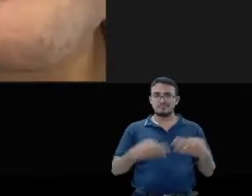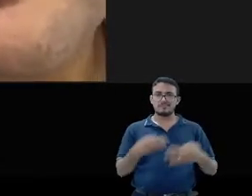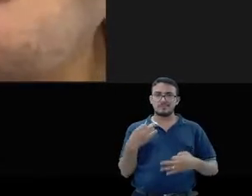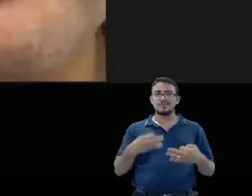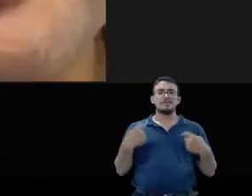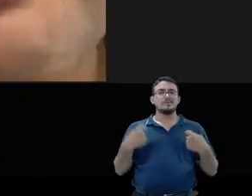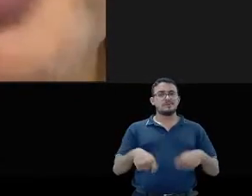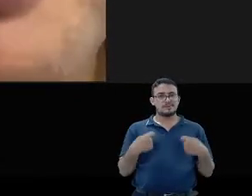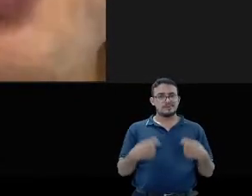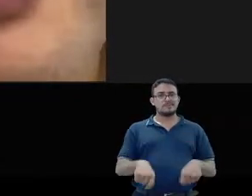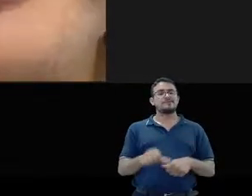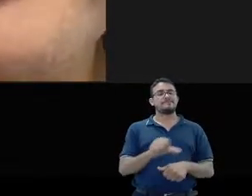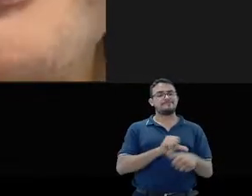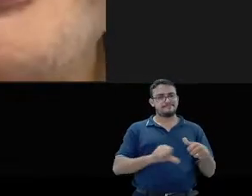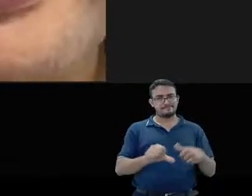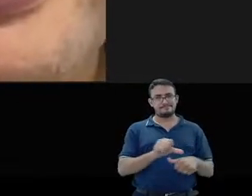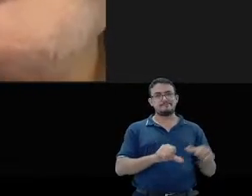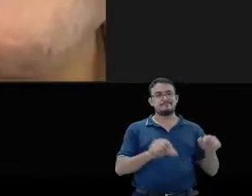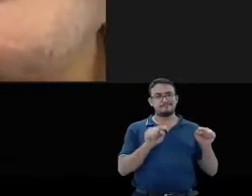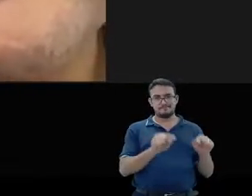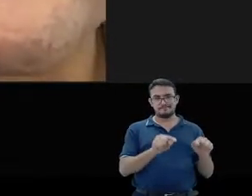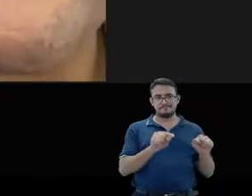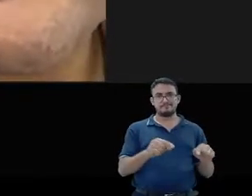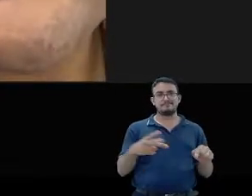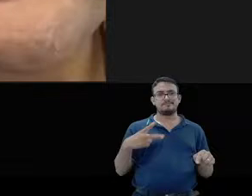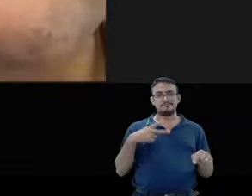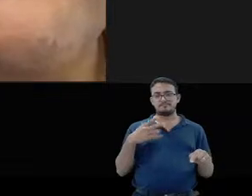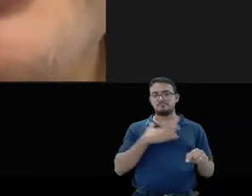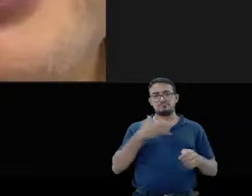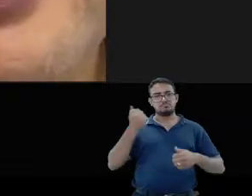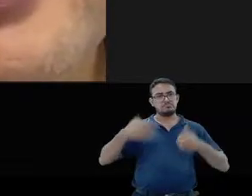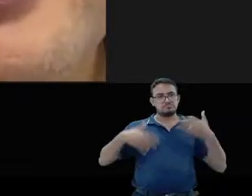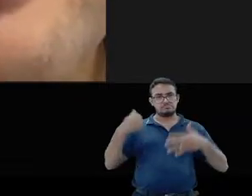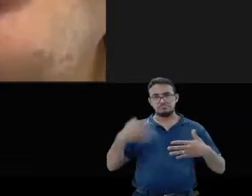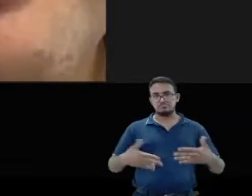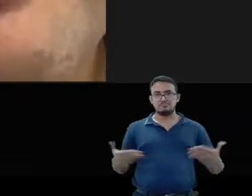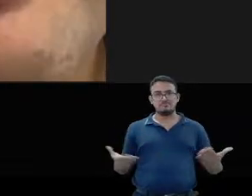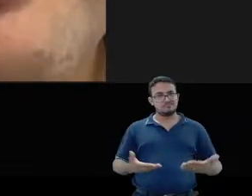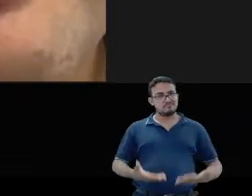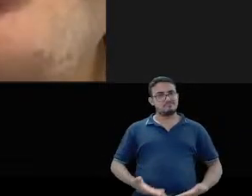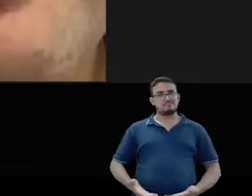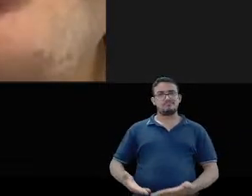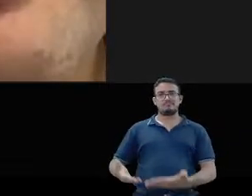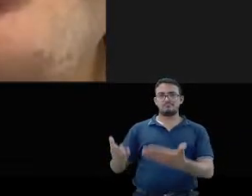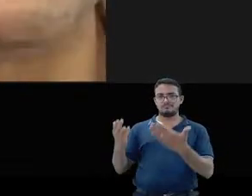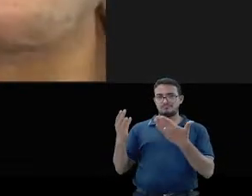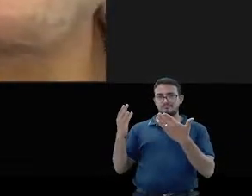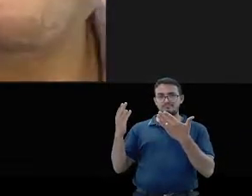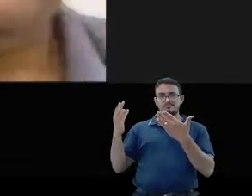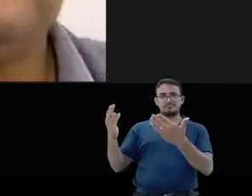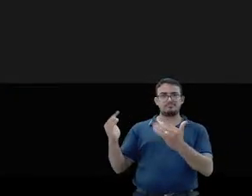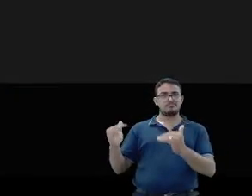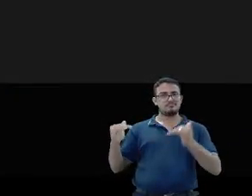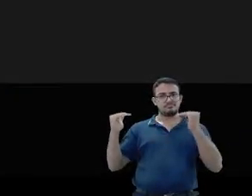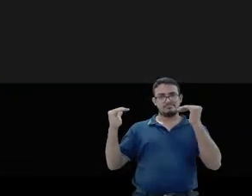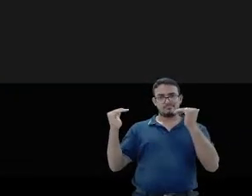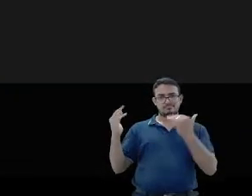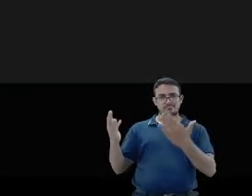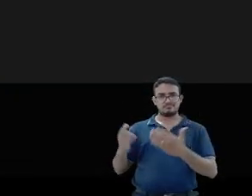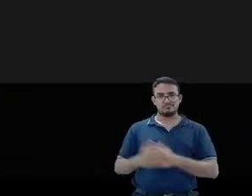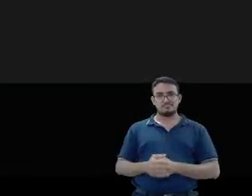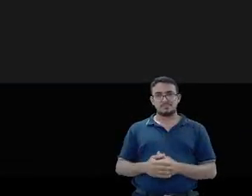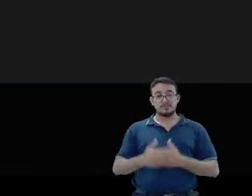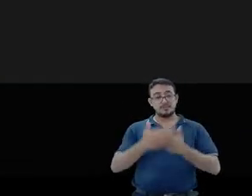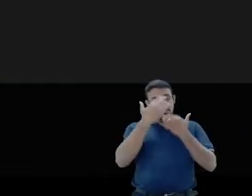particular. É o que eu tinha para expor nessa tarde, excelências. Devolvo a palavra à vossa excelência.